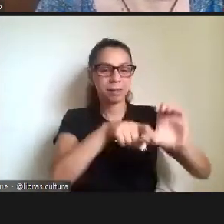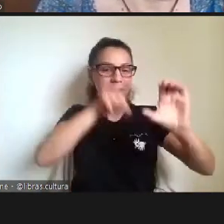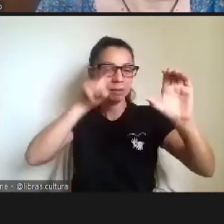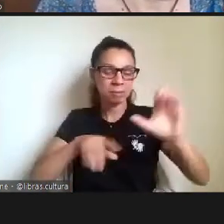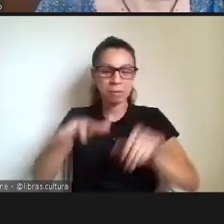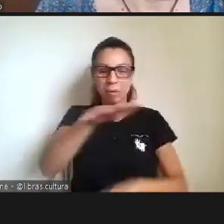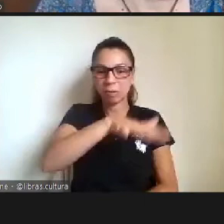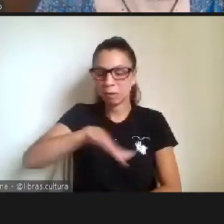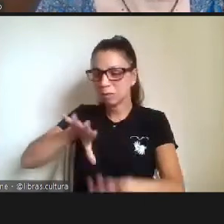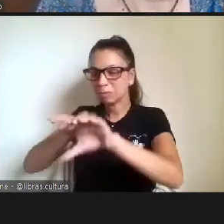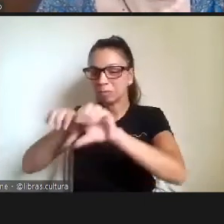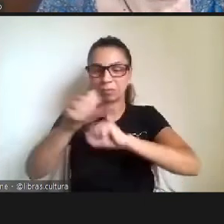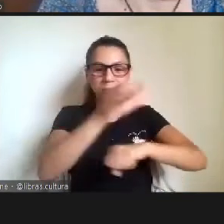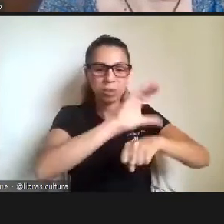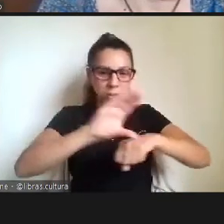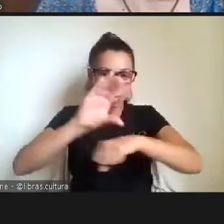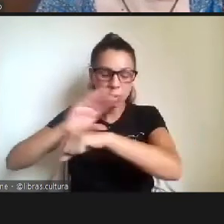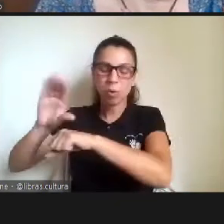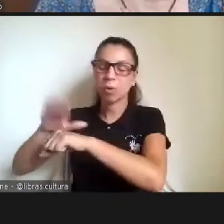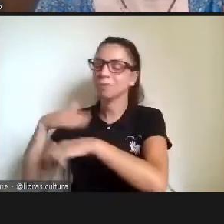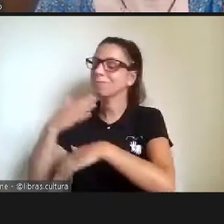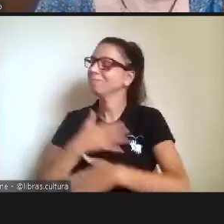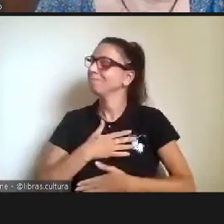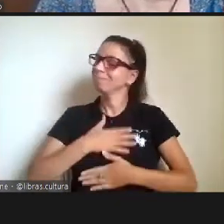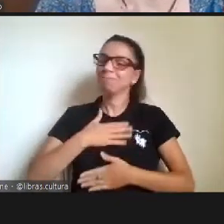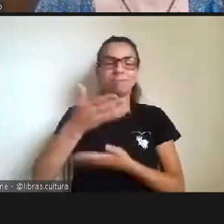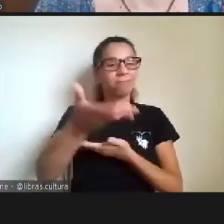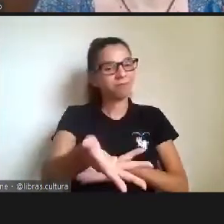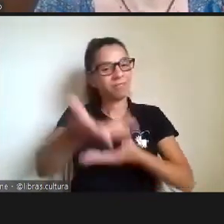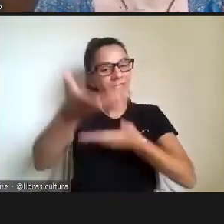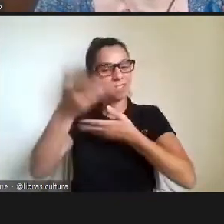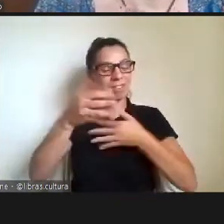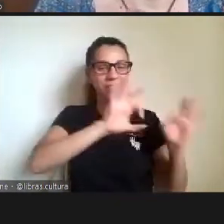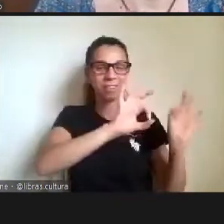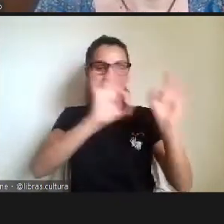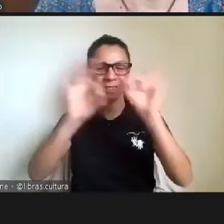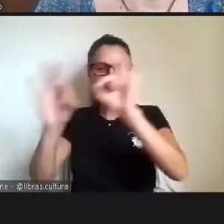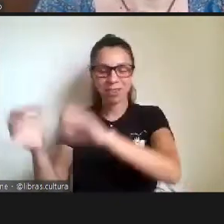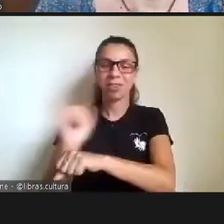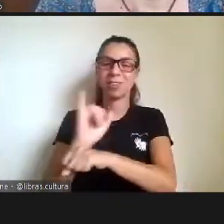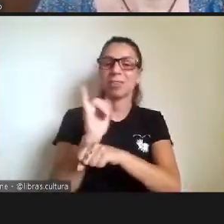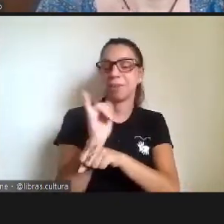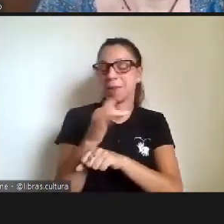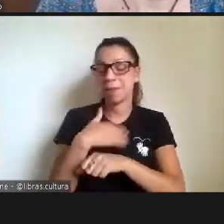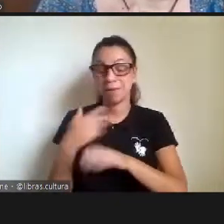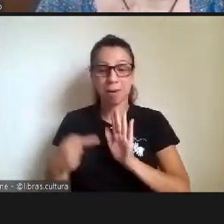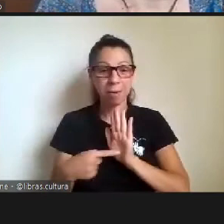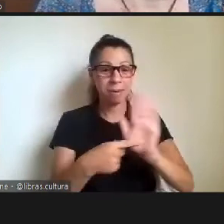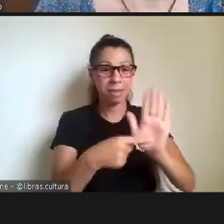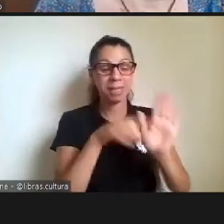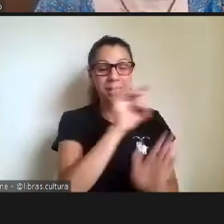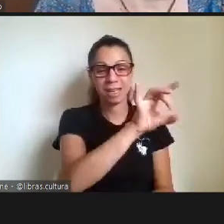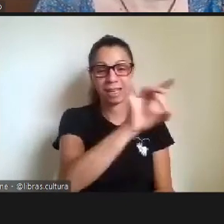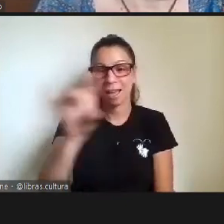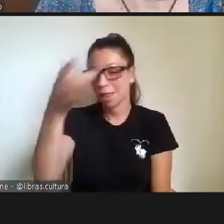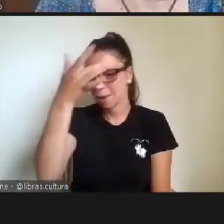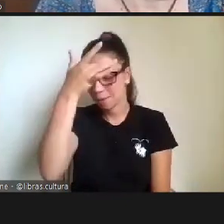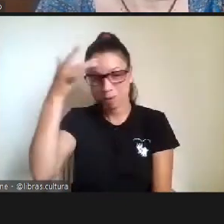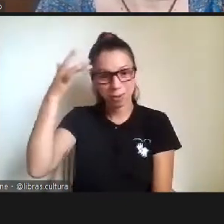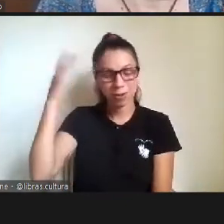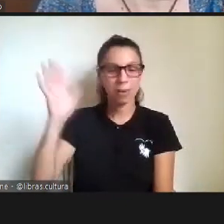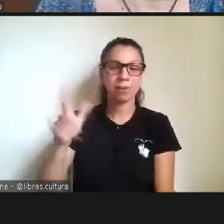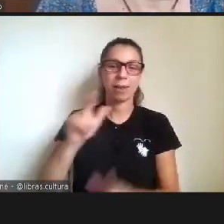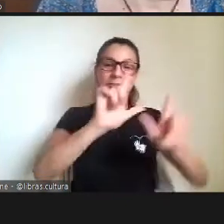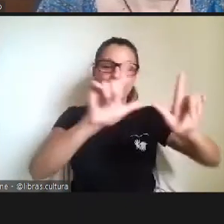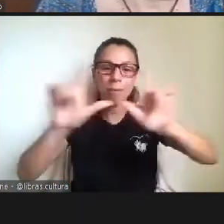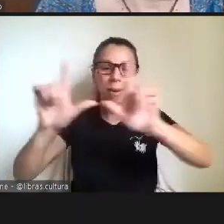de formação. Então, é um prazer receber vocês que estão aí nos assistindo pelo YouTube. Já vou apresentar cada uma dessas pessoas que estão aqui nessa